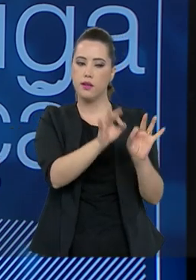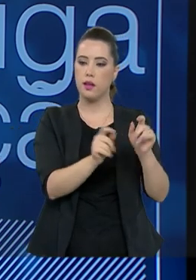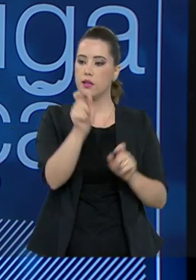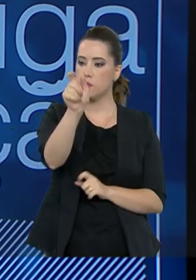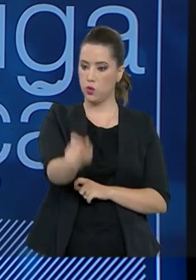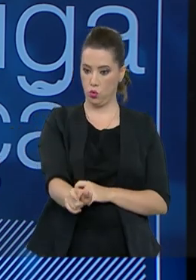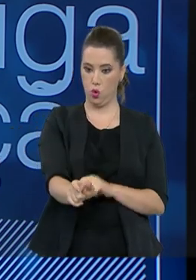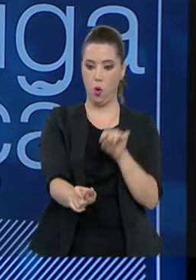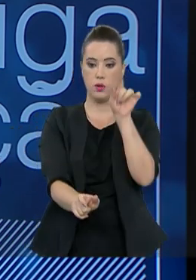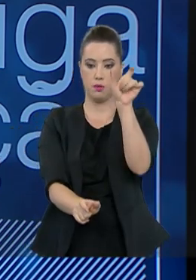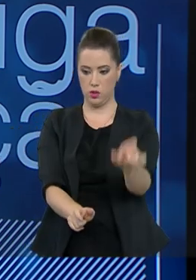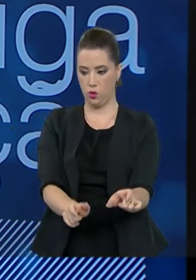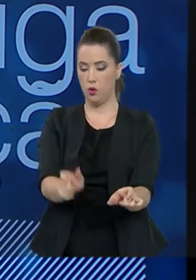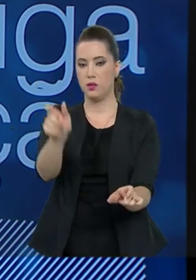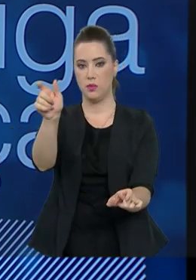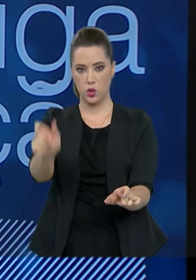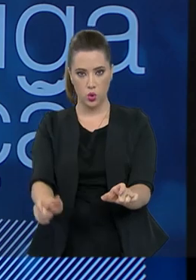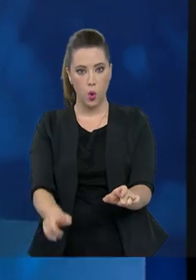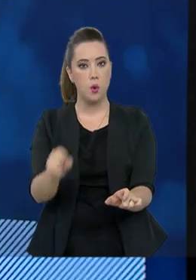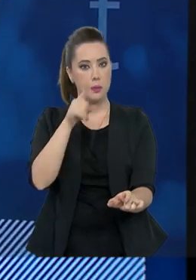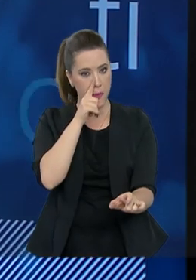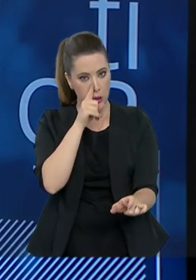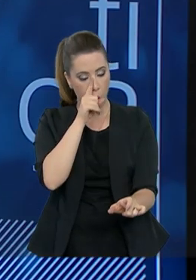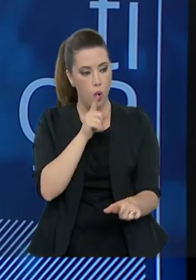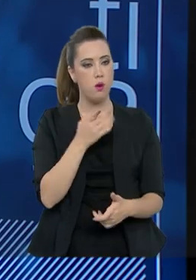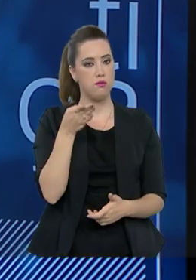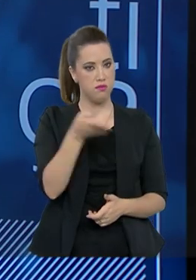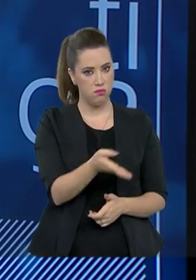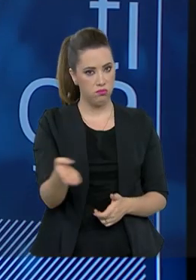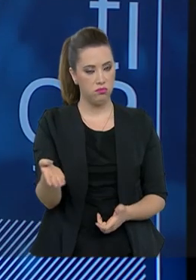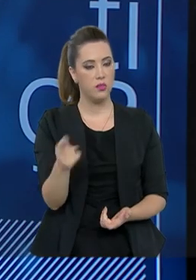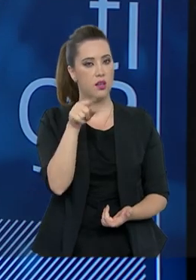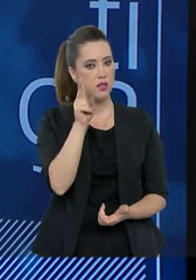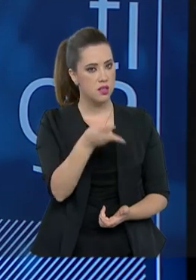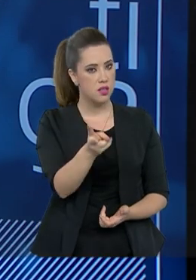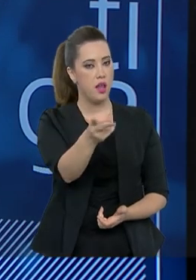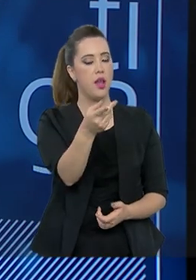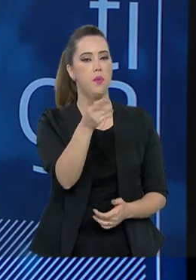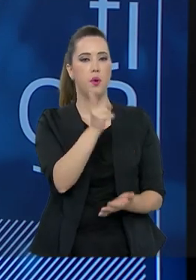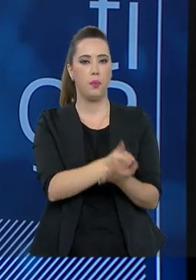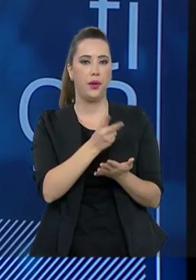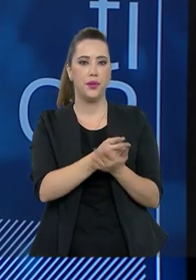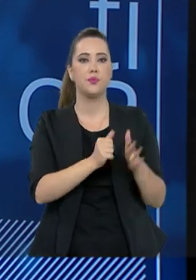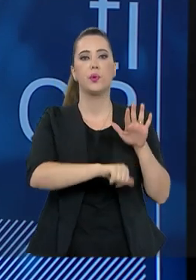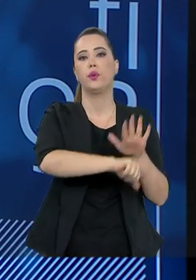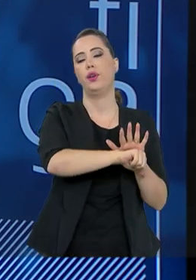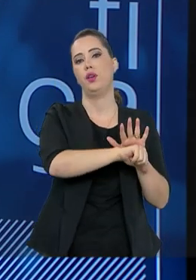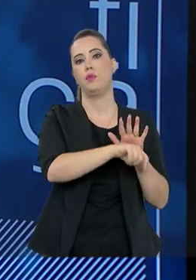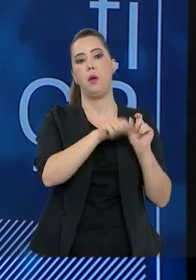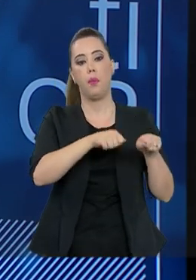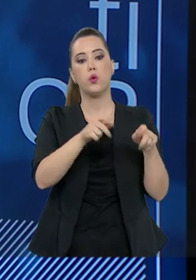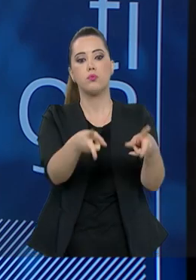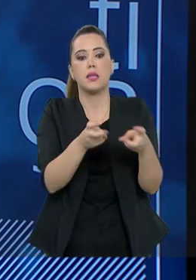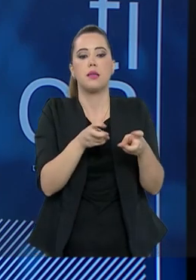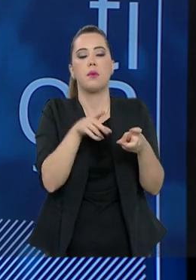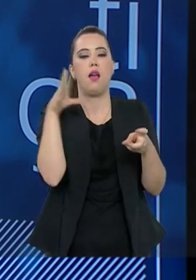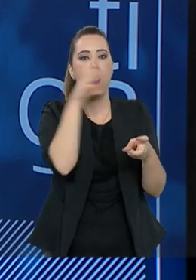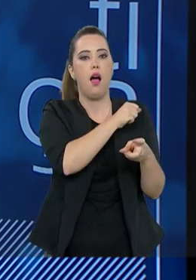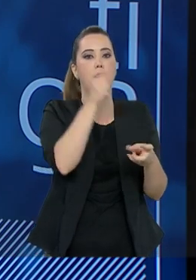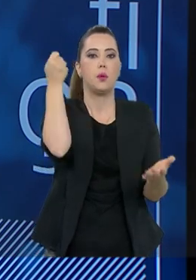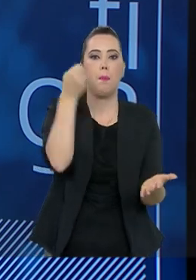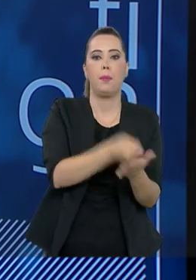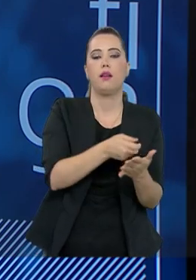são indivíduos perigosos, indivíduos recorrentes e que podem ser identificados e pagarem